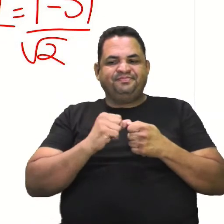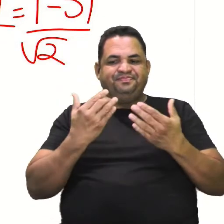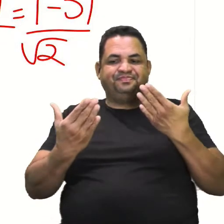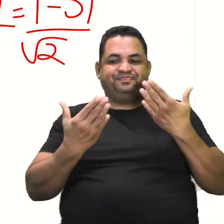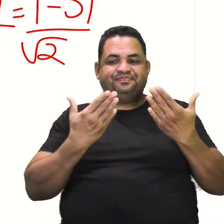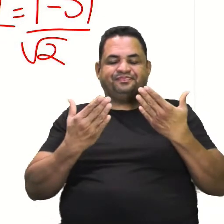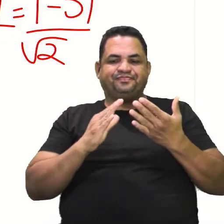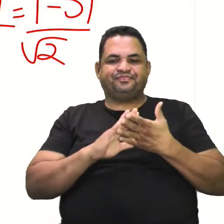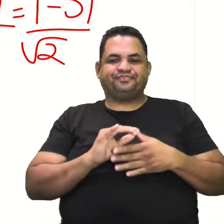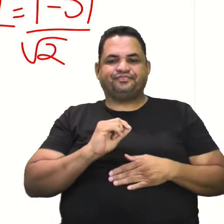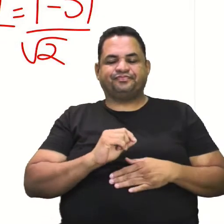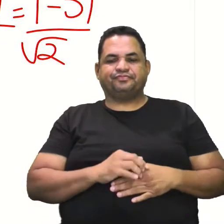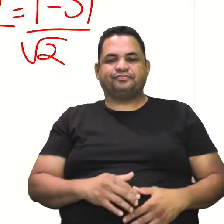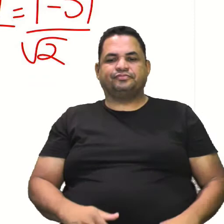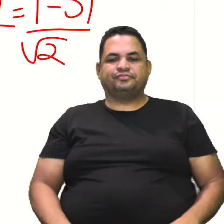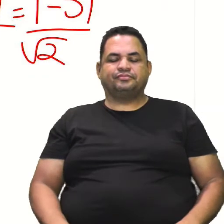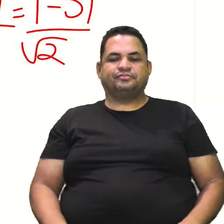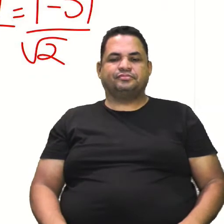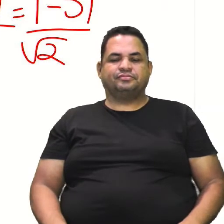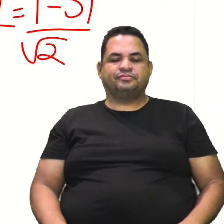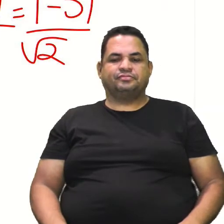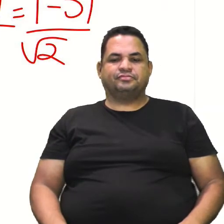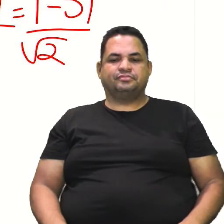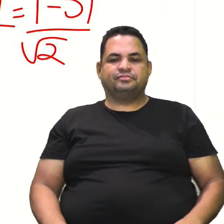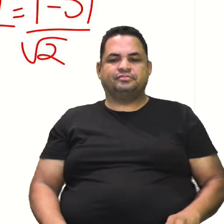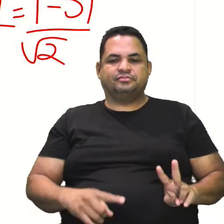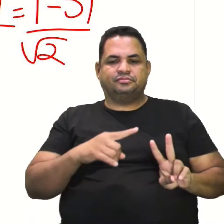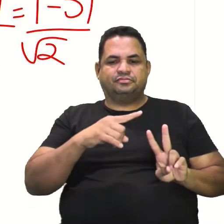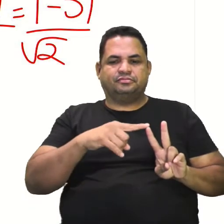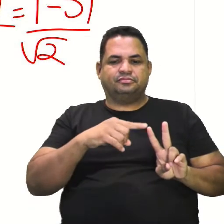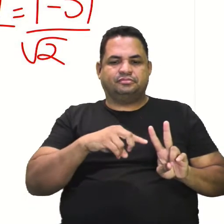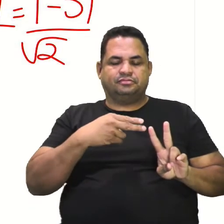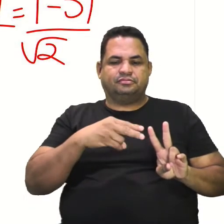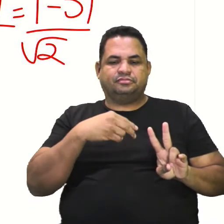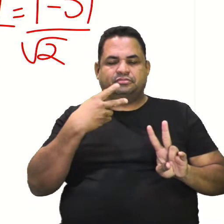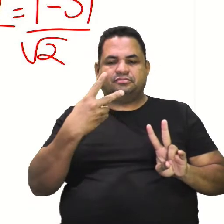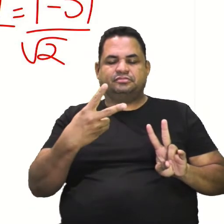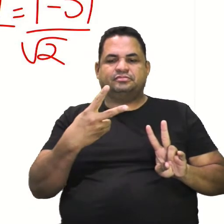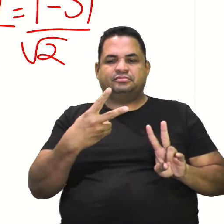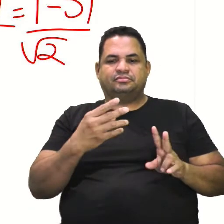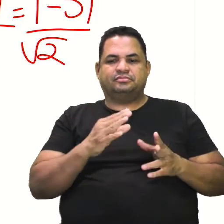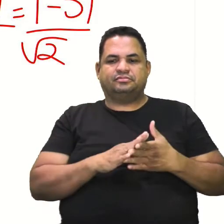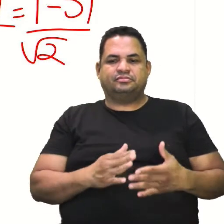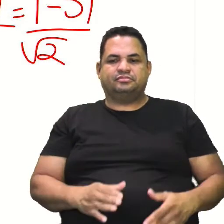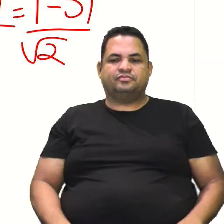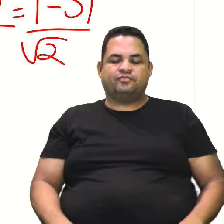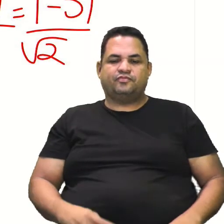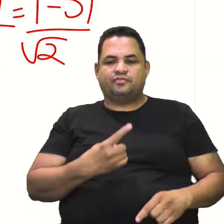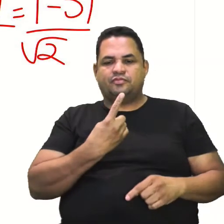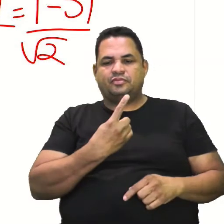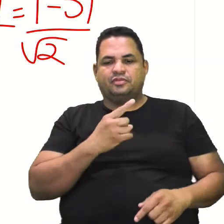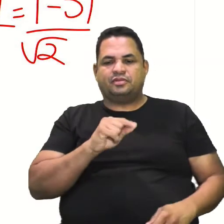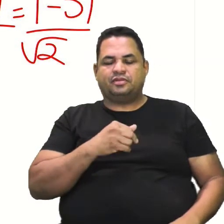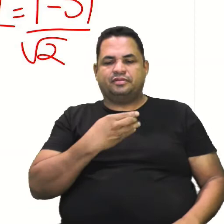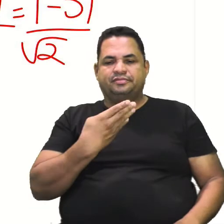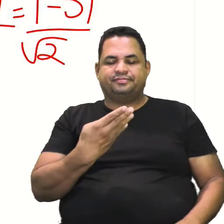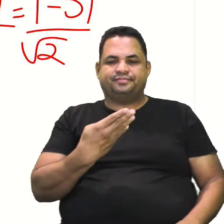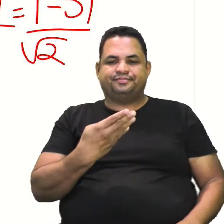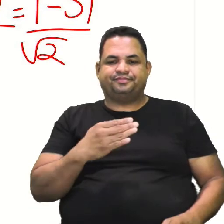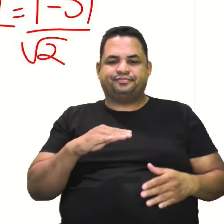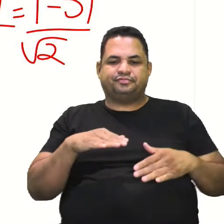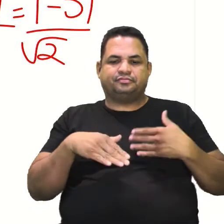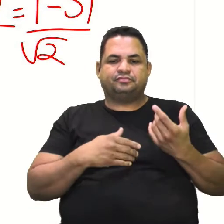maior do que... Então, a raiz de 2, o professor Maurício está dizendo para a gente já fazer ela aproximada, que é